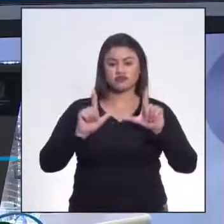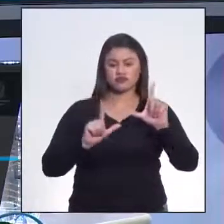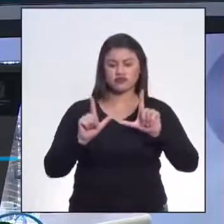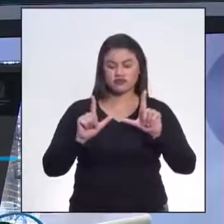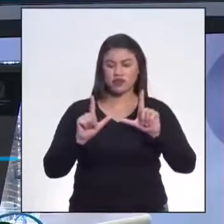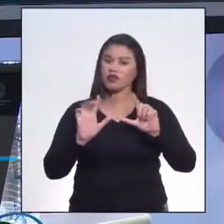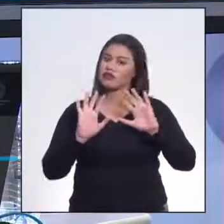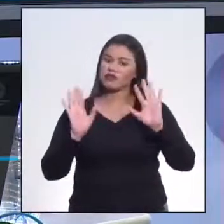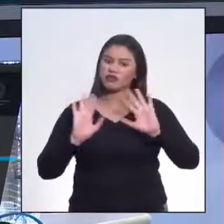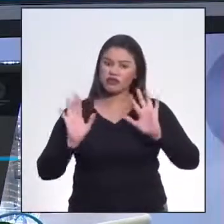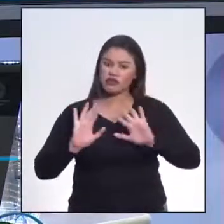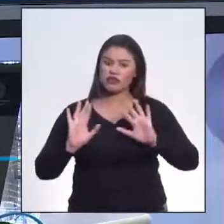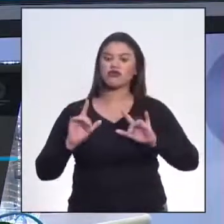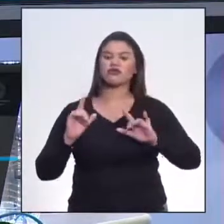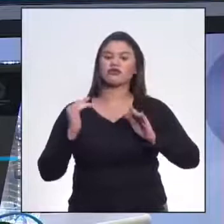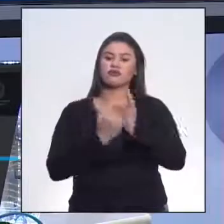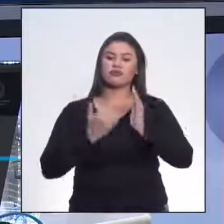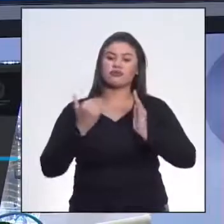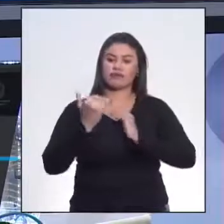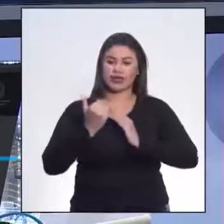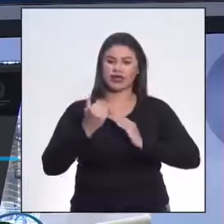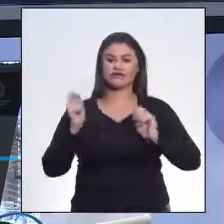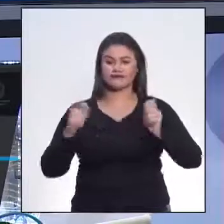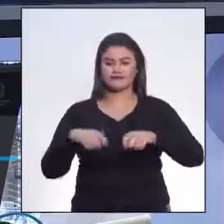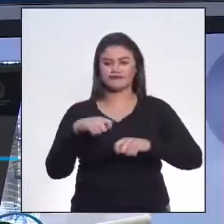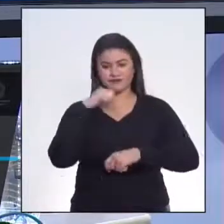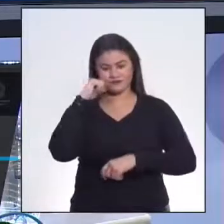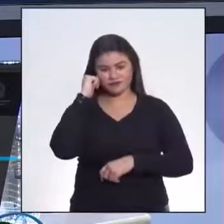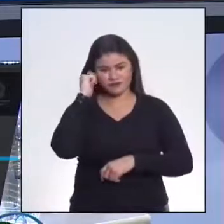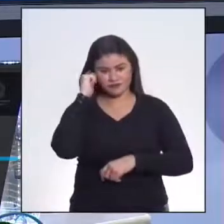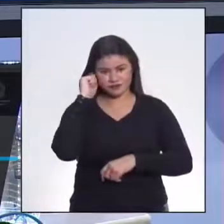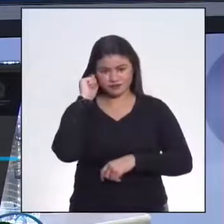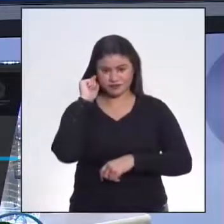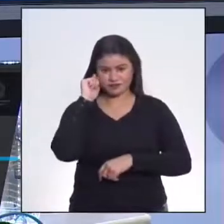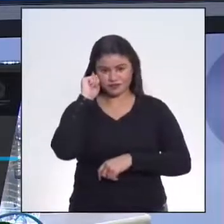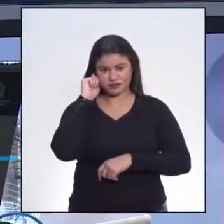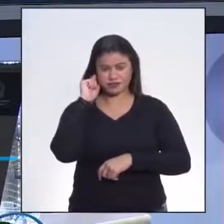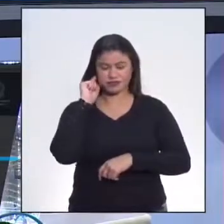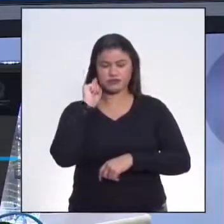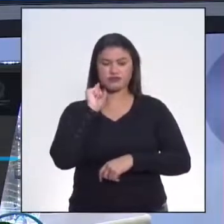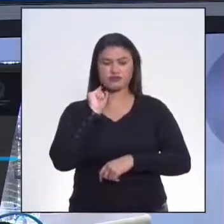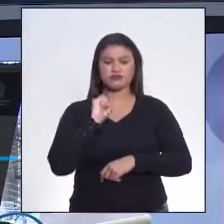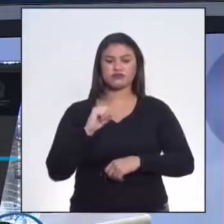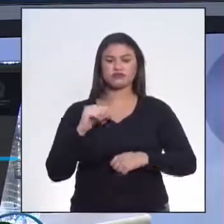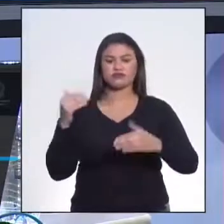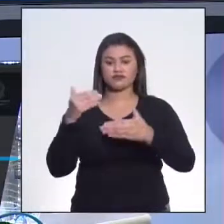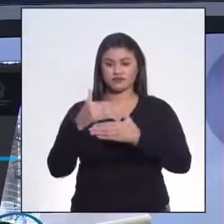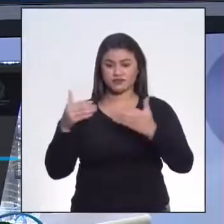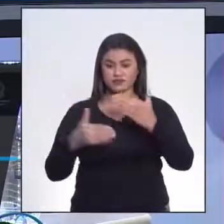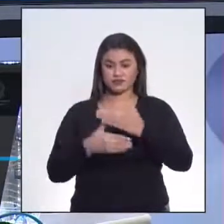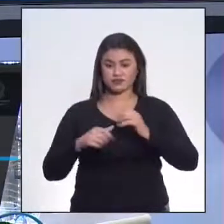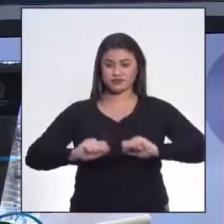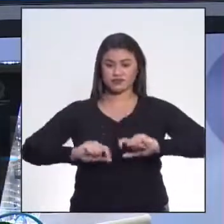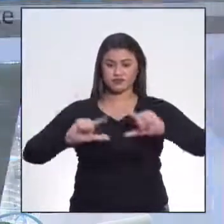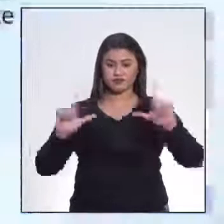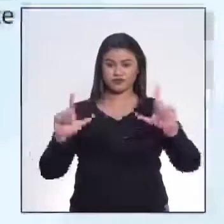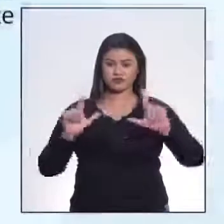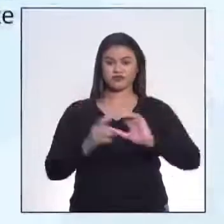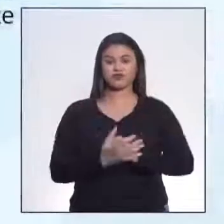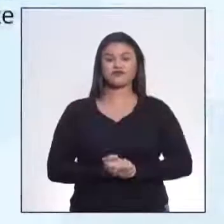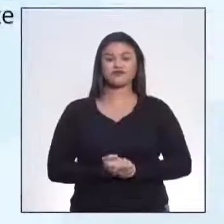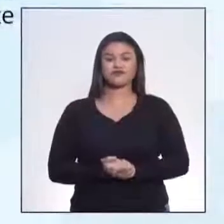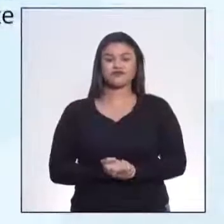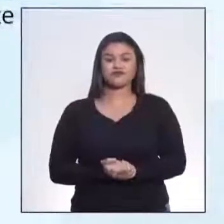não. Tecnologia é algo muito mais amplo. E vai aparecer para vocês uma afirmação para a gente poder refletir um pouquinho, tá